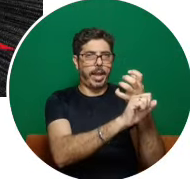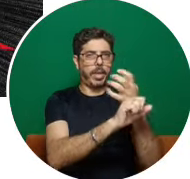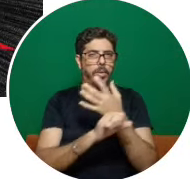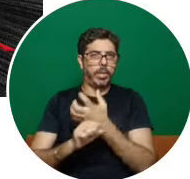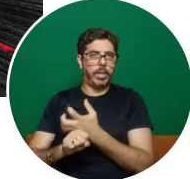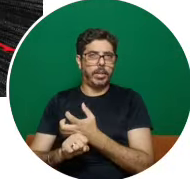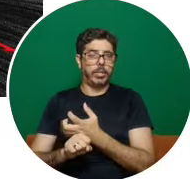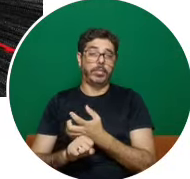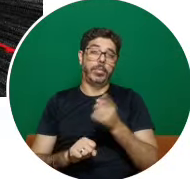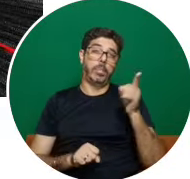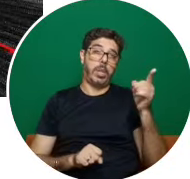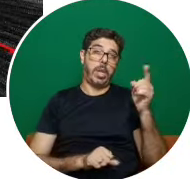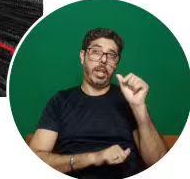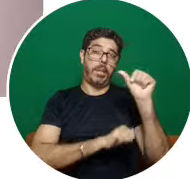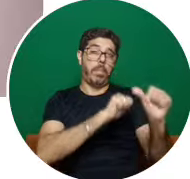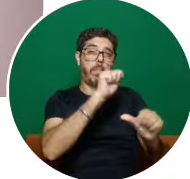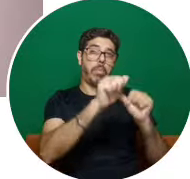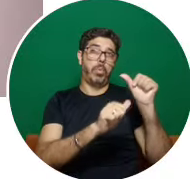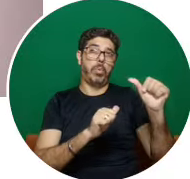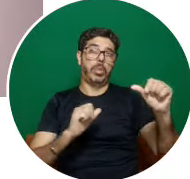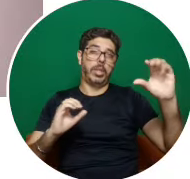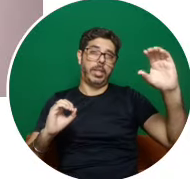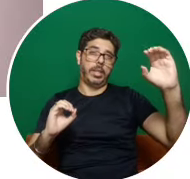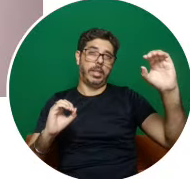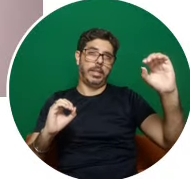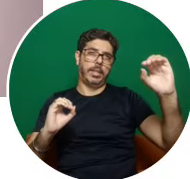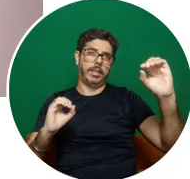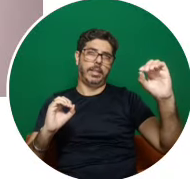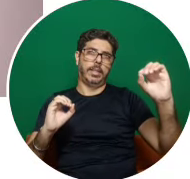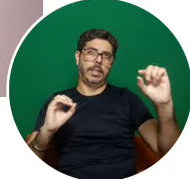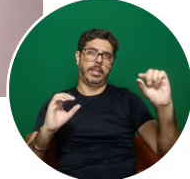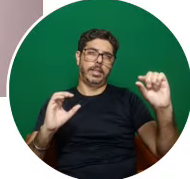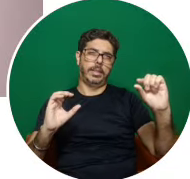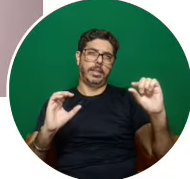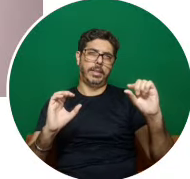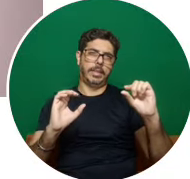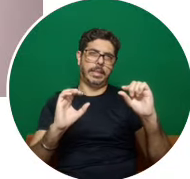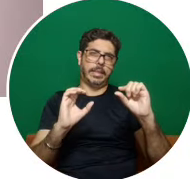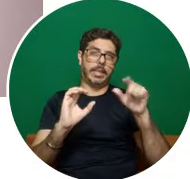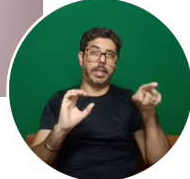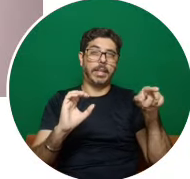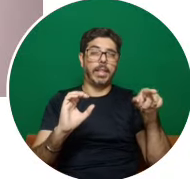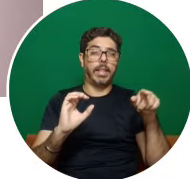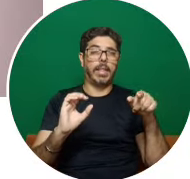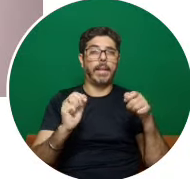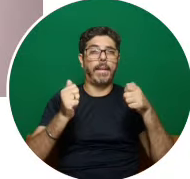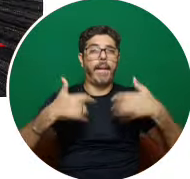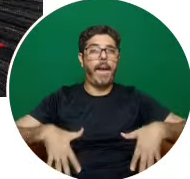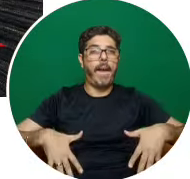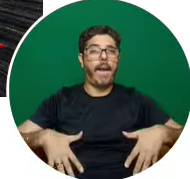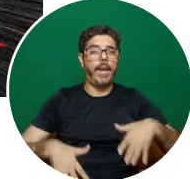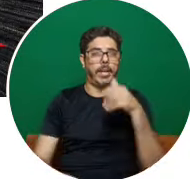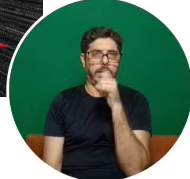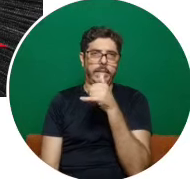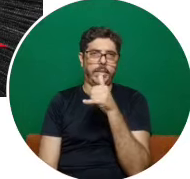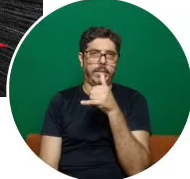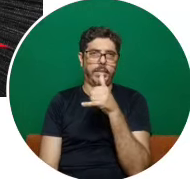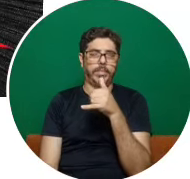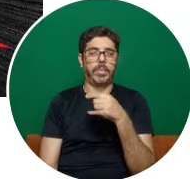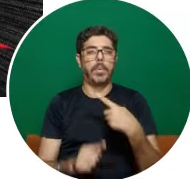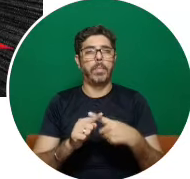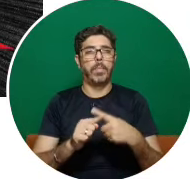contra o campo elétrico de um corpo carregado. Ao realizar este trabalho, a energia potencial da partícula se altera, pois você